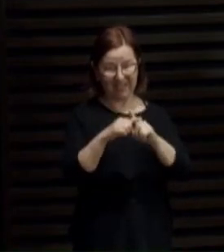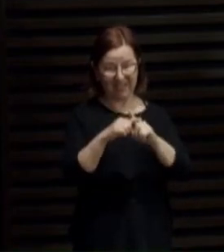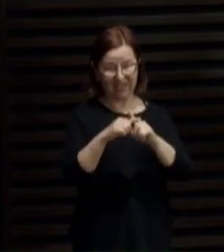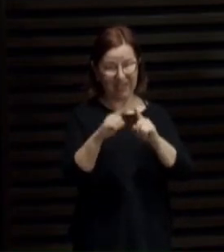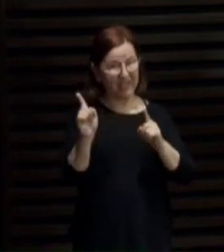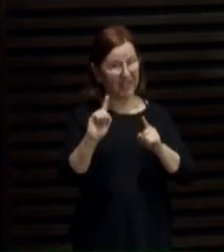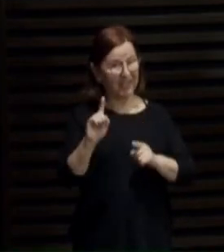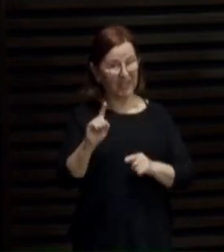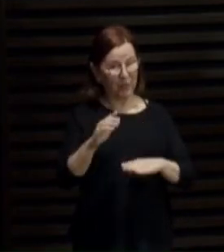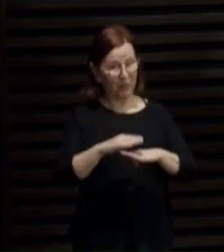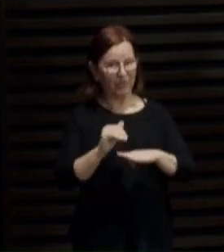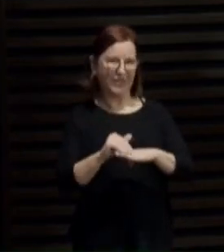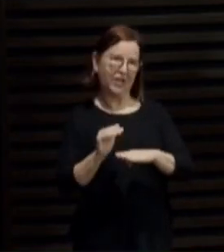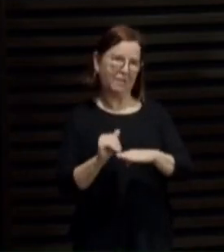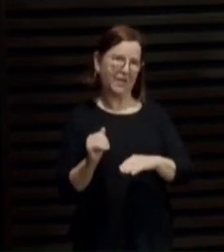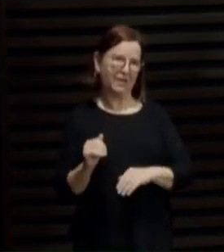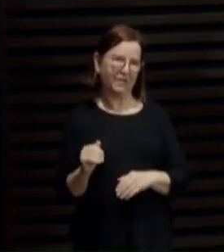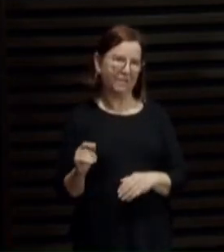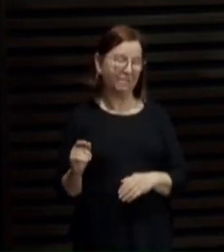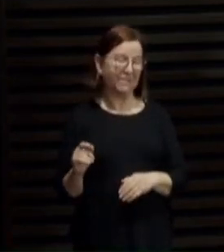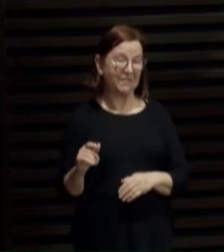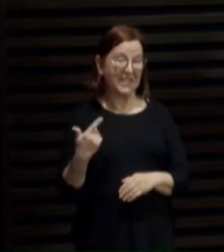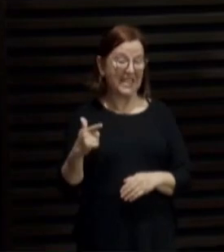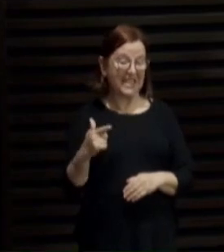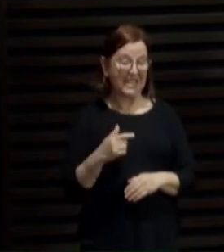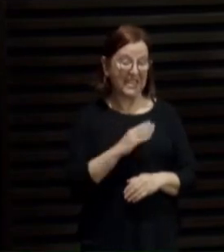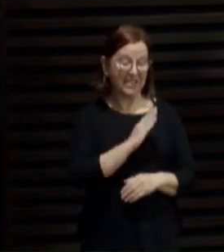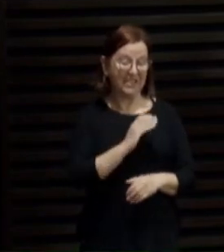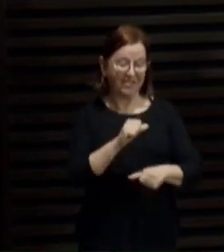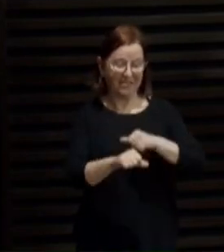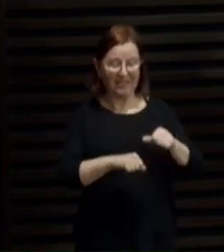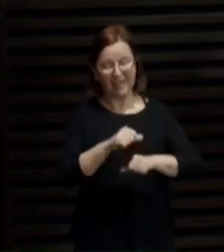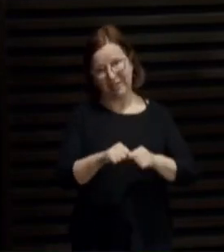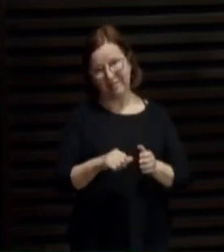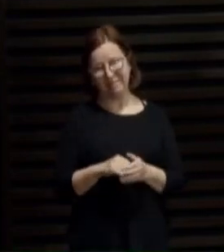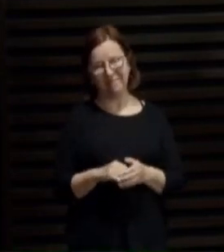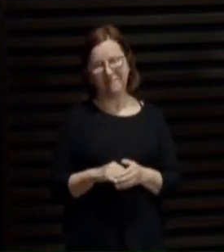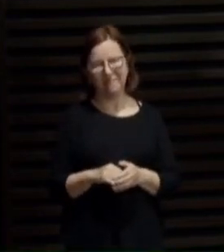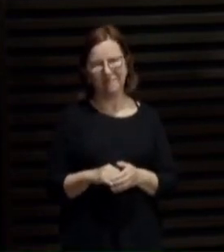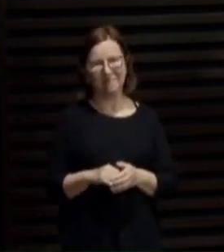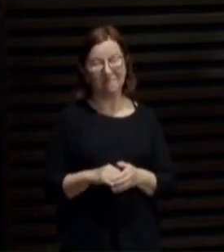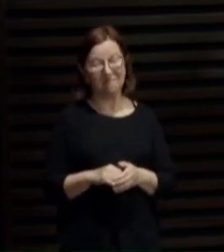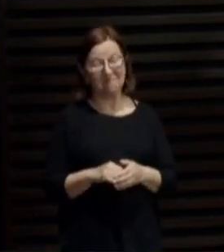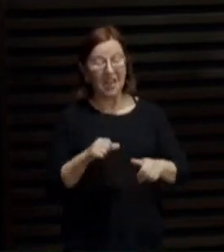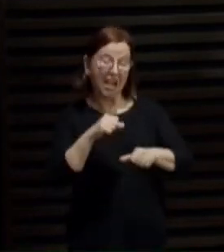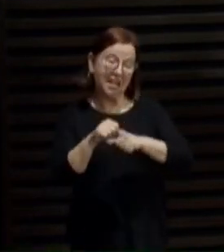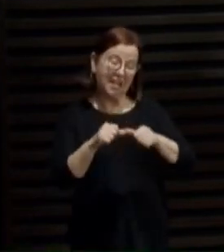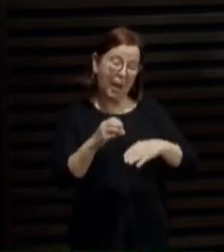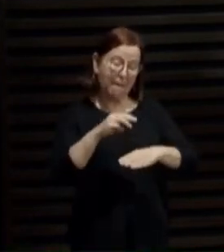chamada, nem regenerada, e se torna membro da igreja